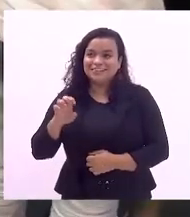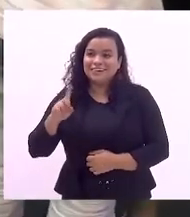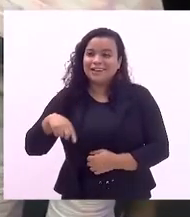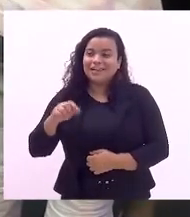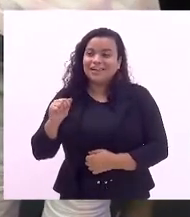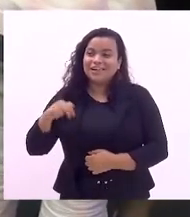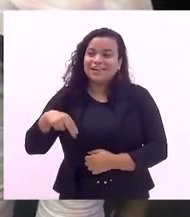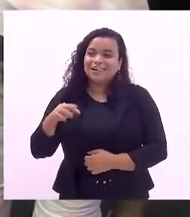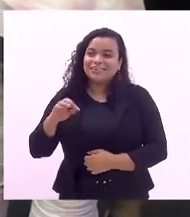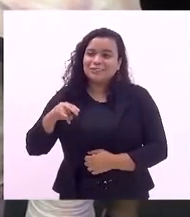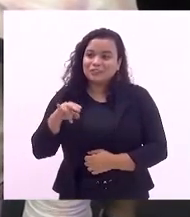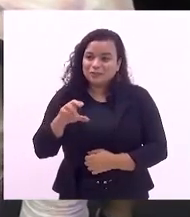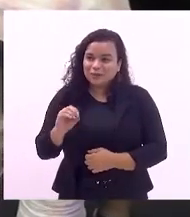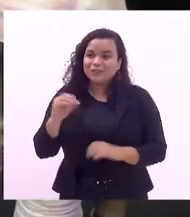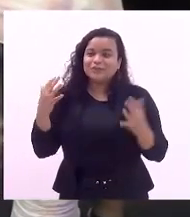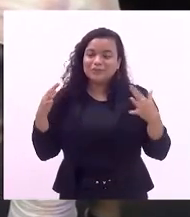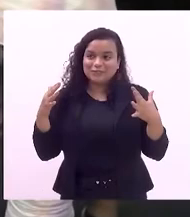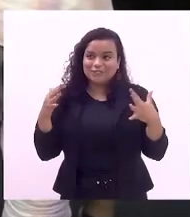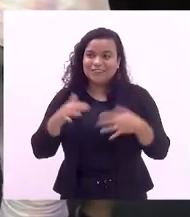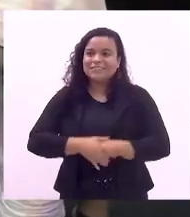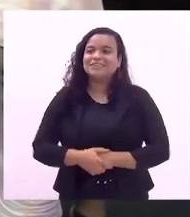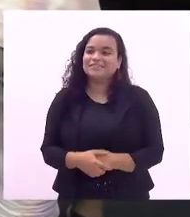Antônio de Oliveira Valentim